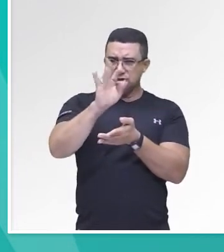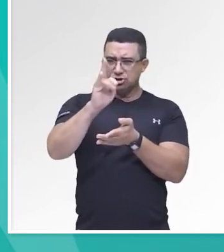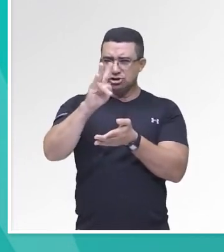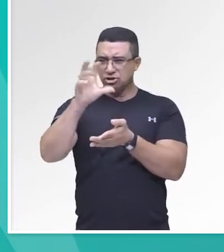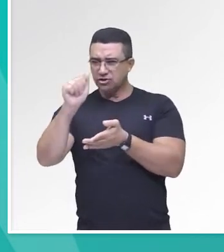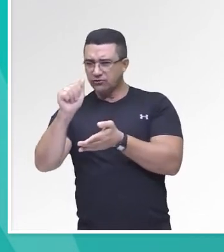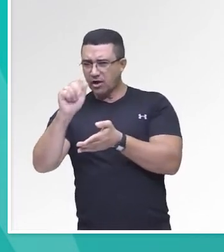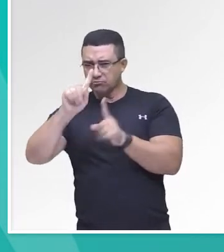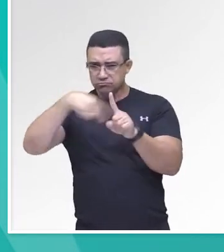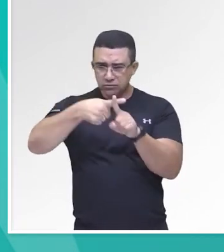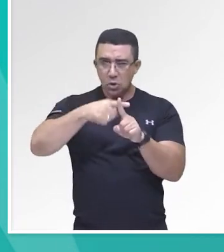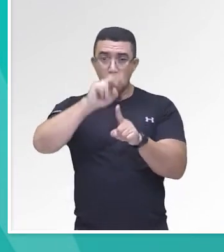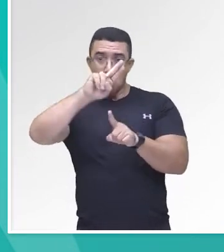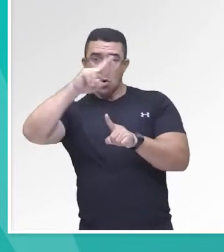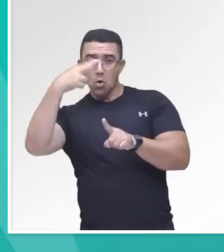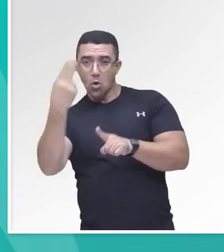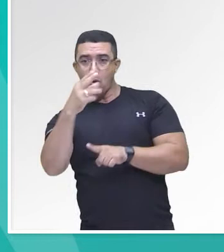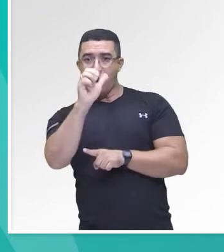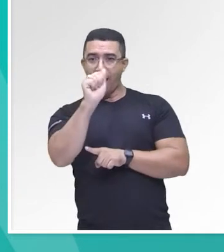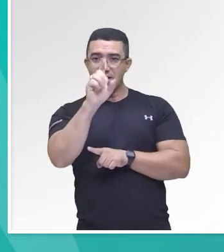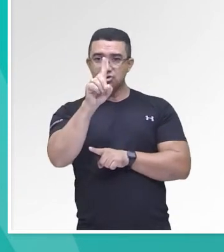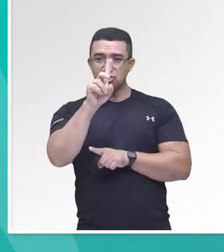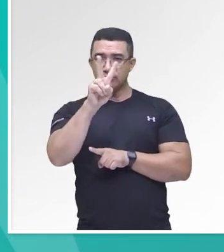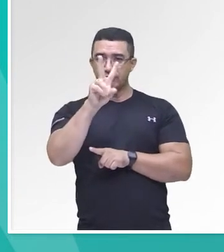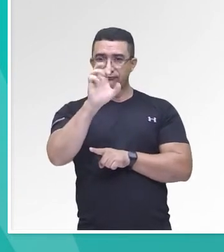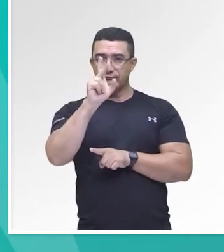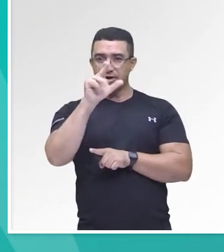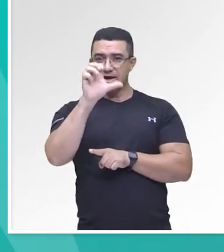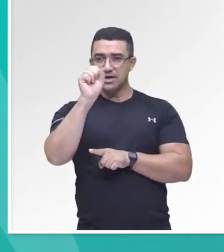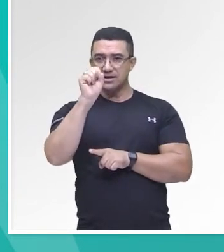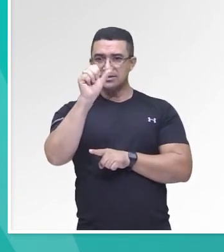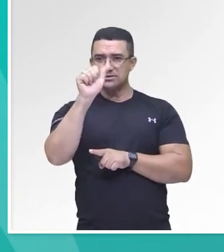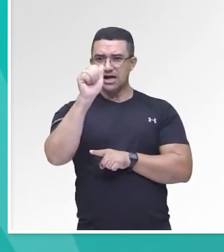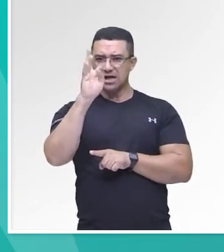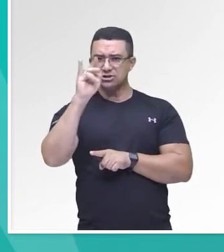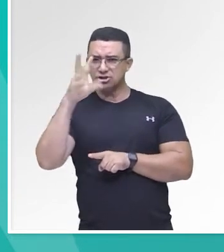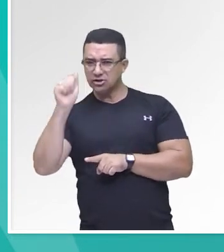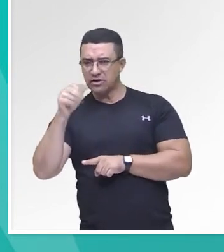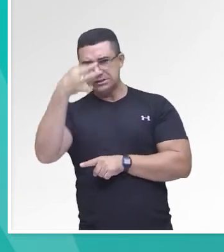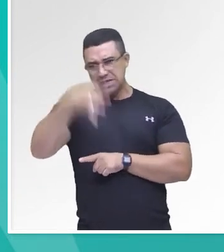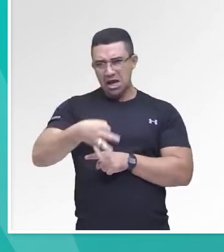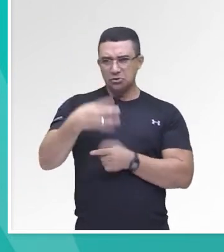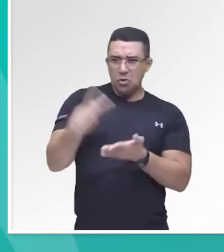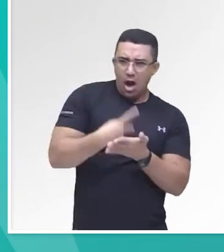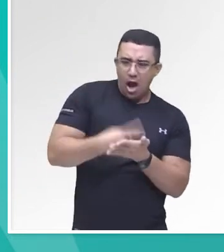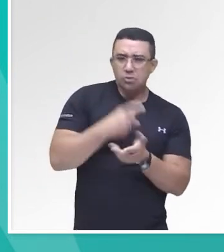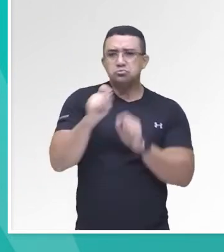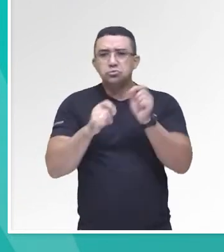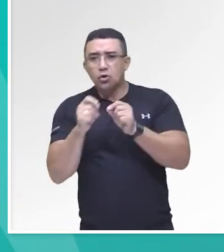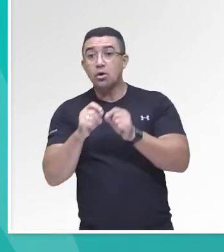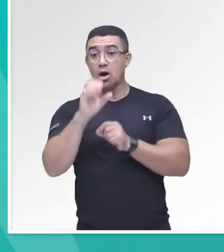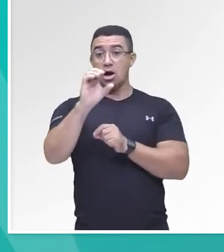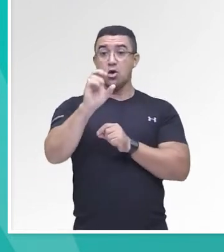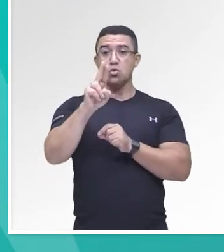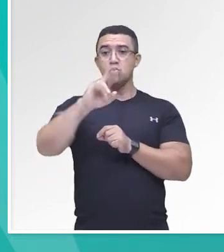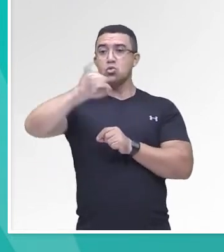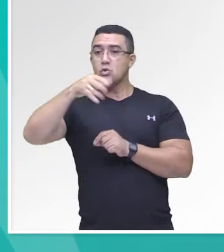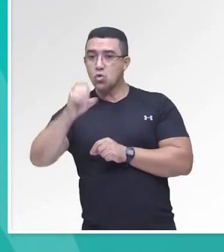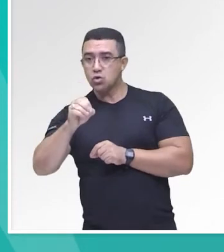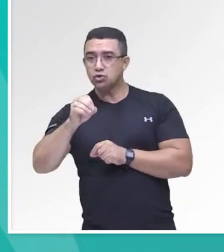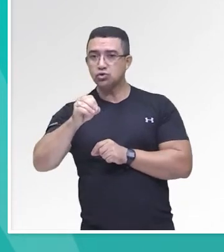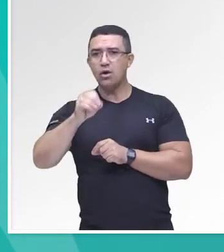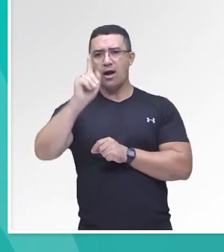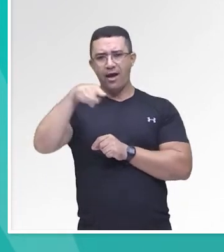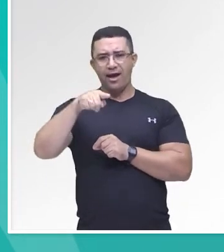Ou então o pronome cujo, pronome relativo cujo, como de fato uma expressão de posse. Então, é